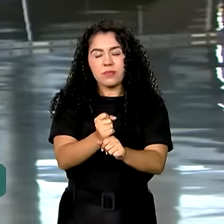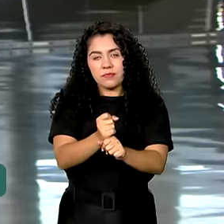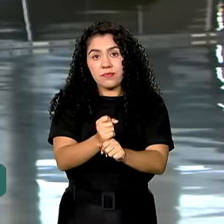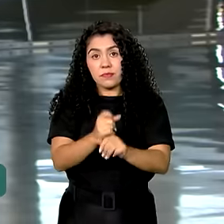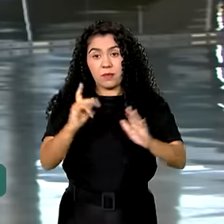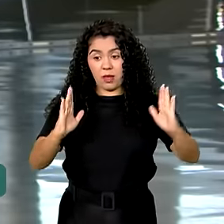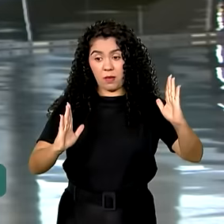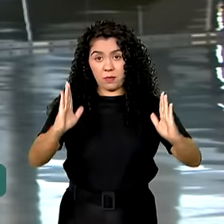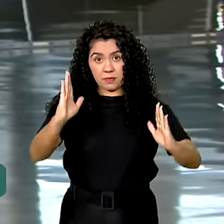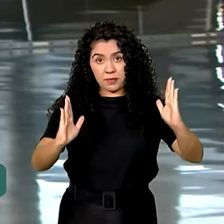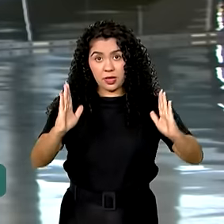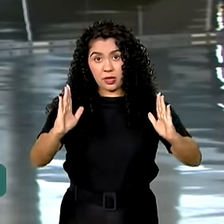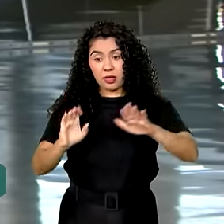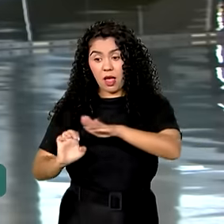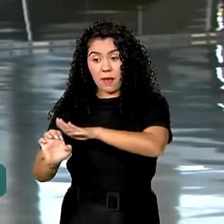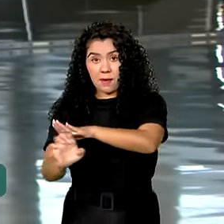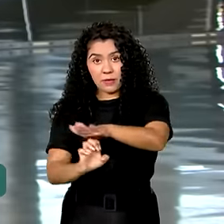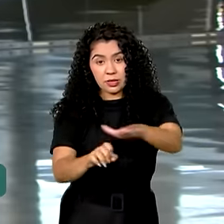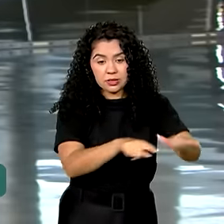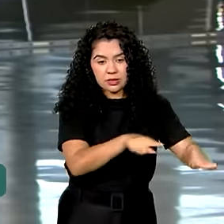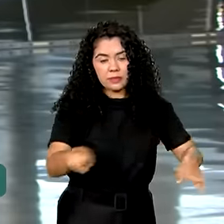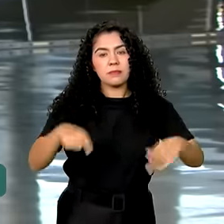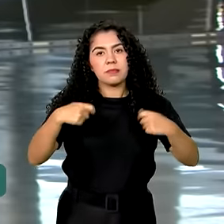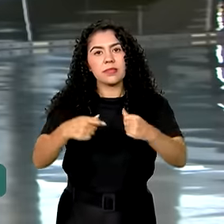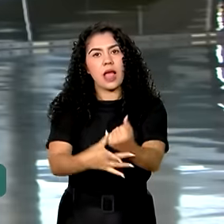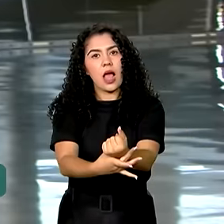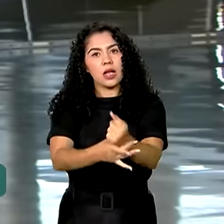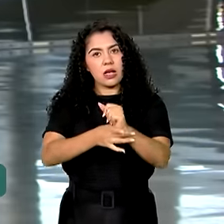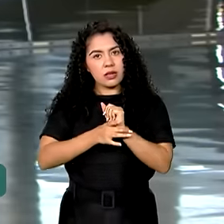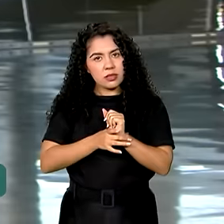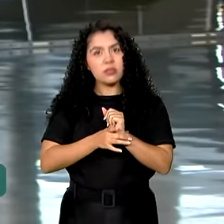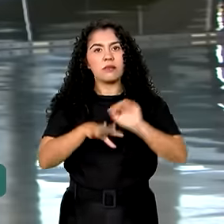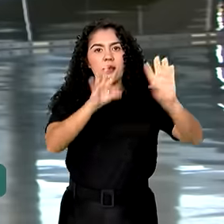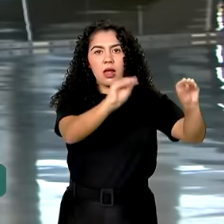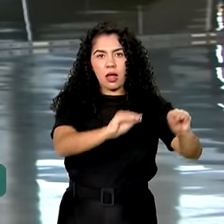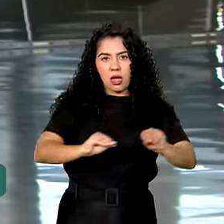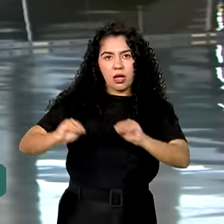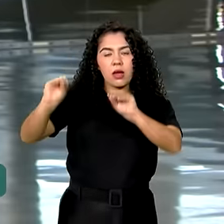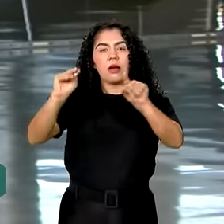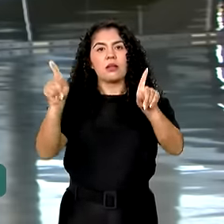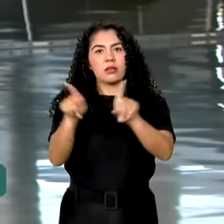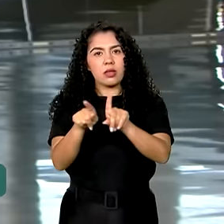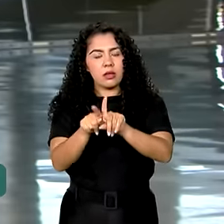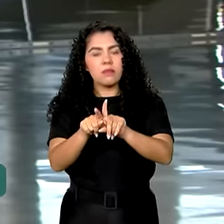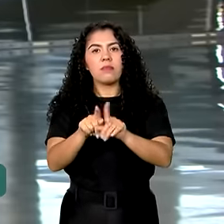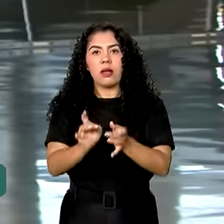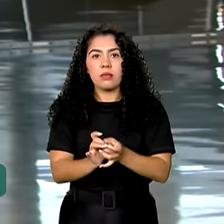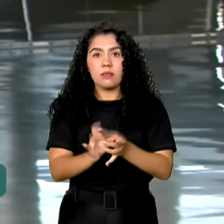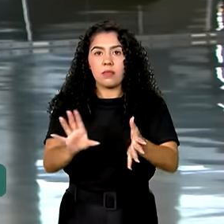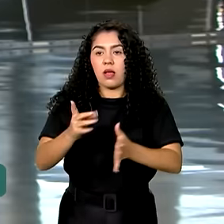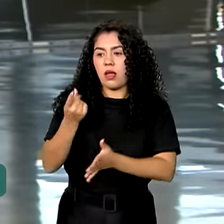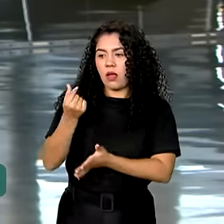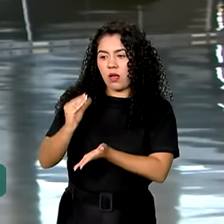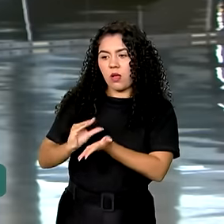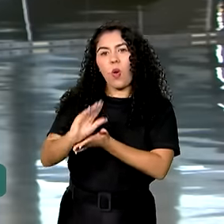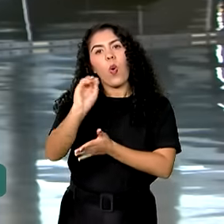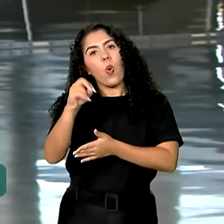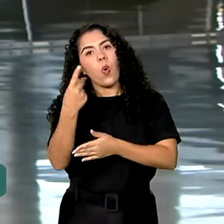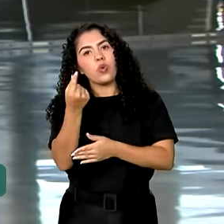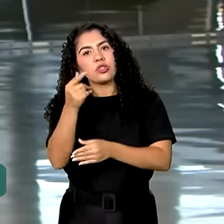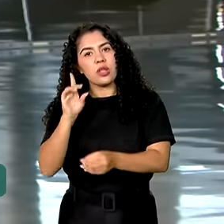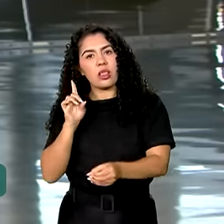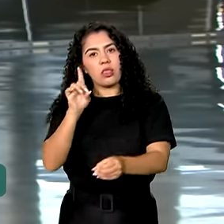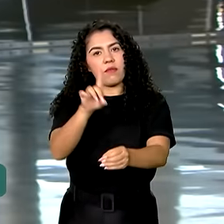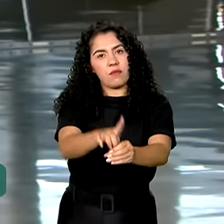Nesse período, as empresas devem garantir a remarcação dos serviços, disponibilizar crédito ou reembolsar o cliente caso ele